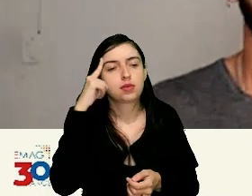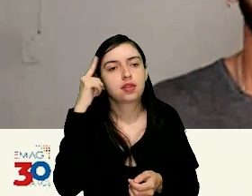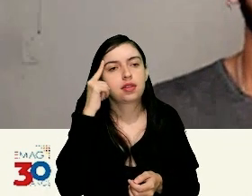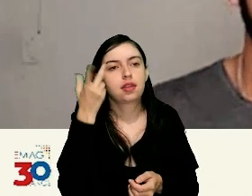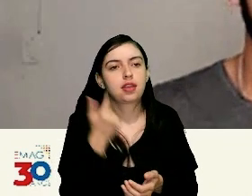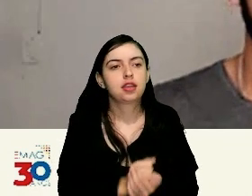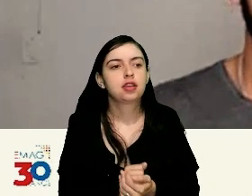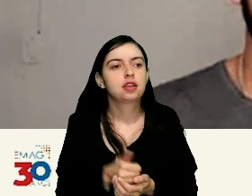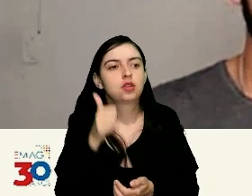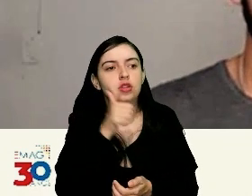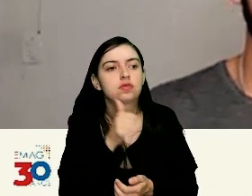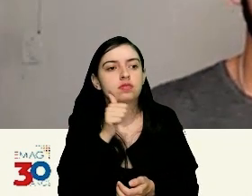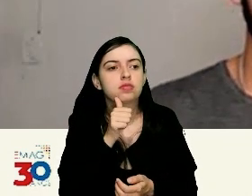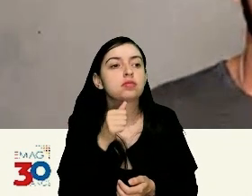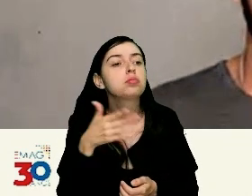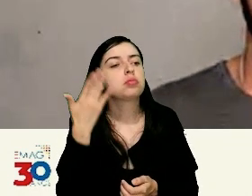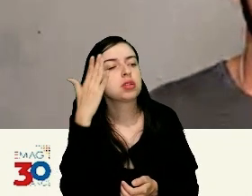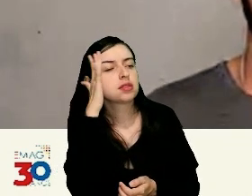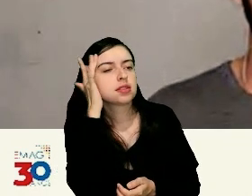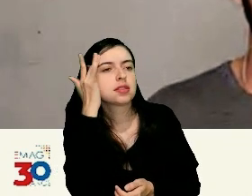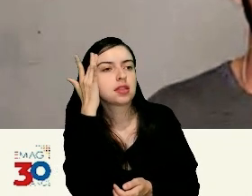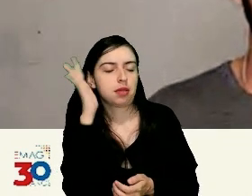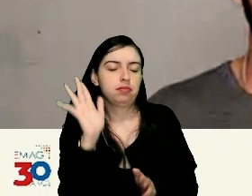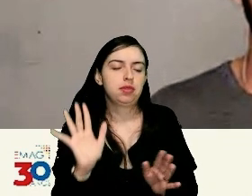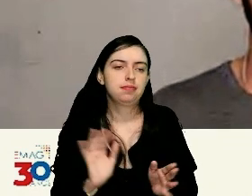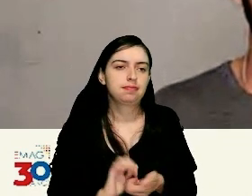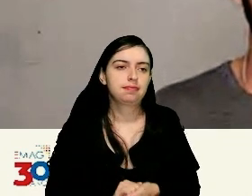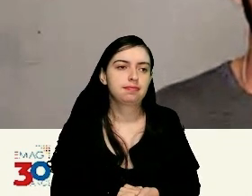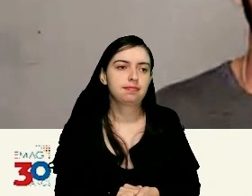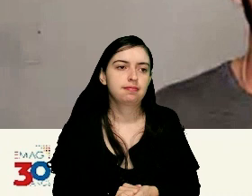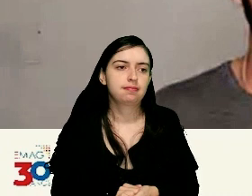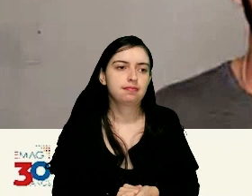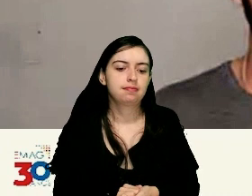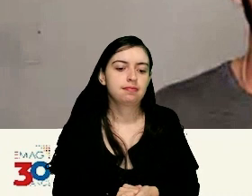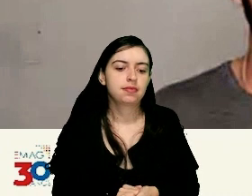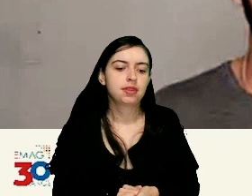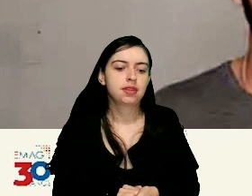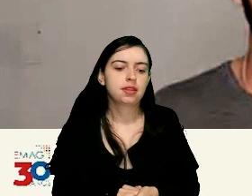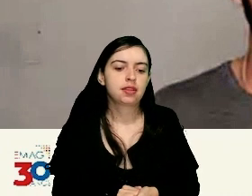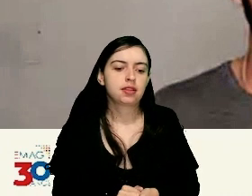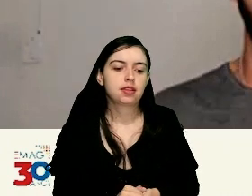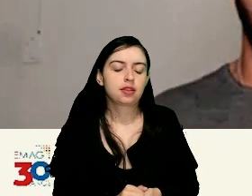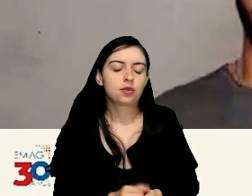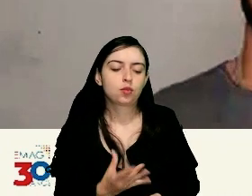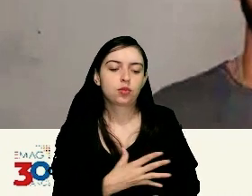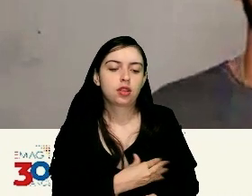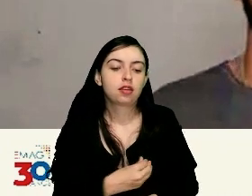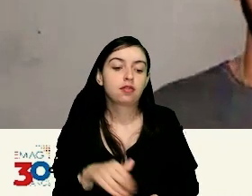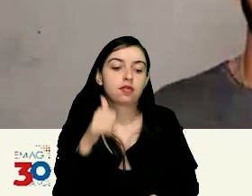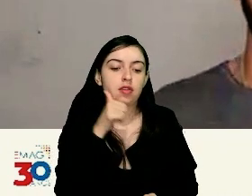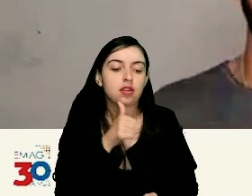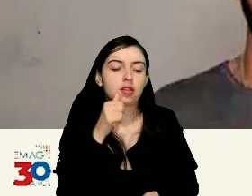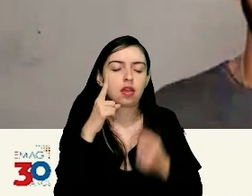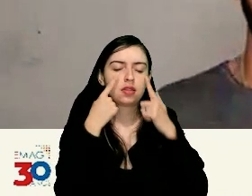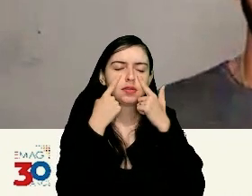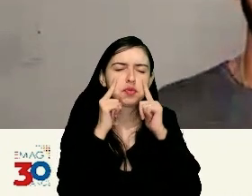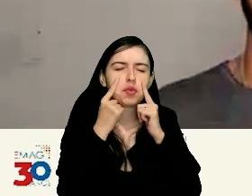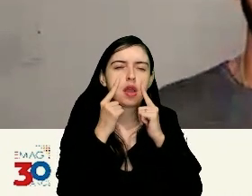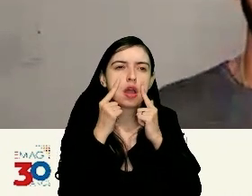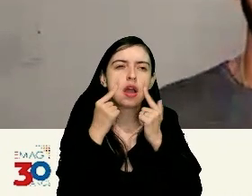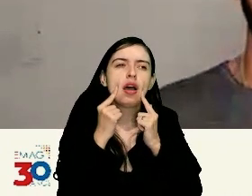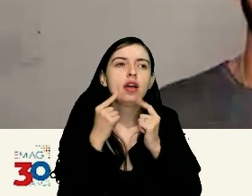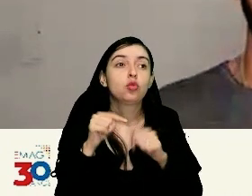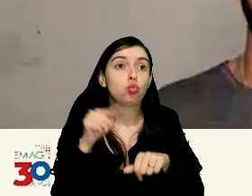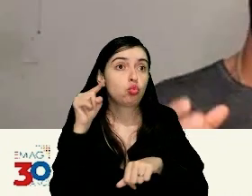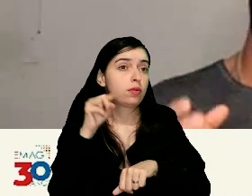vão saber. Se de repente a minha filha fica aqui chorando por 1 minuto e eu em algum momento vejo que eu não dou conta, eu